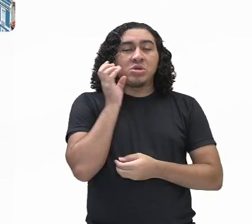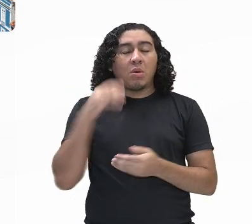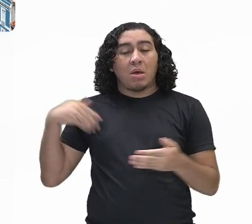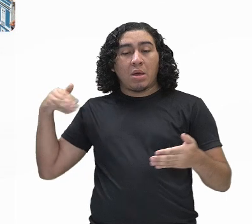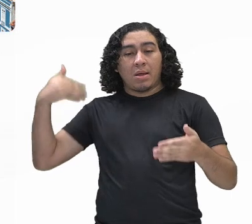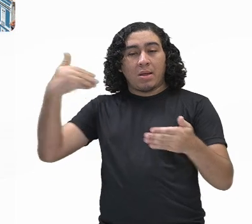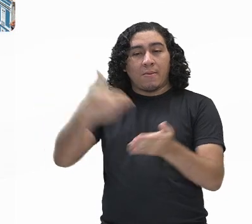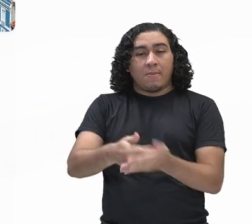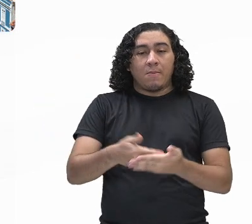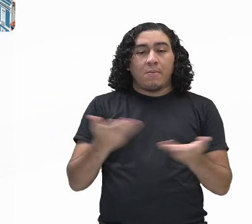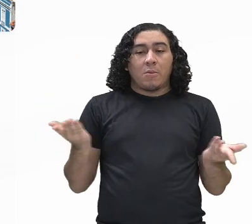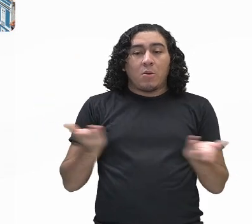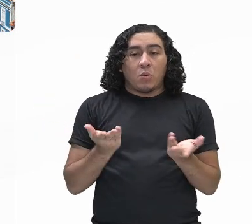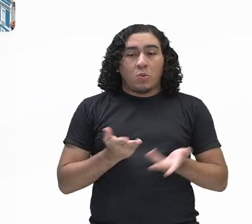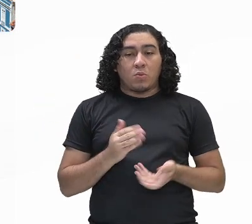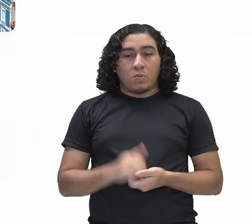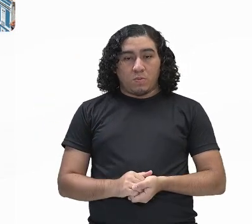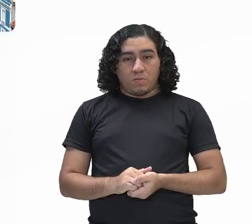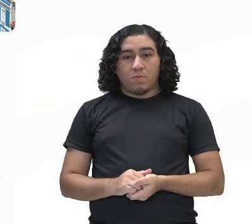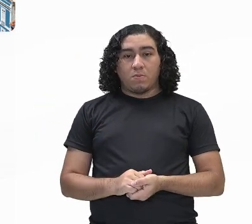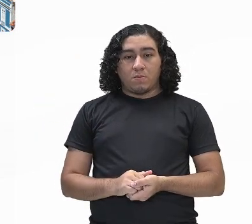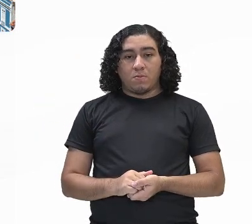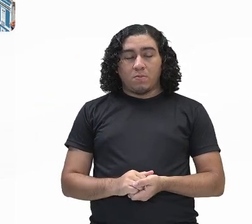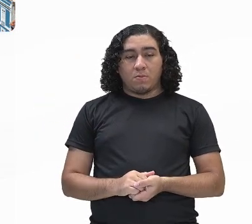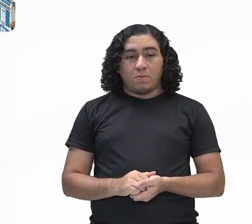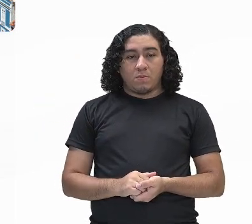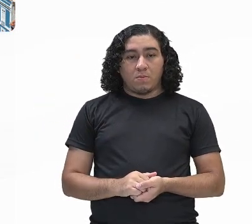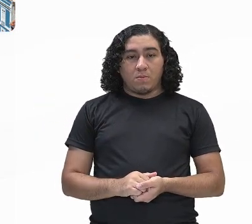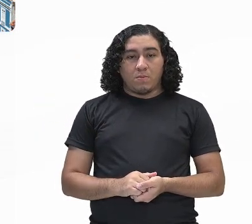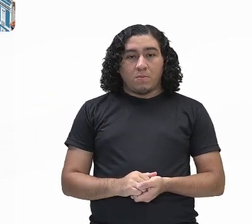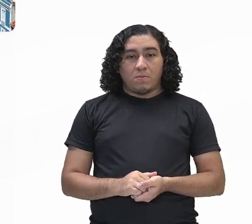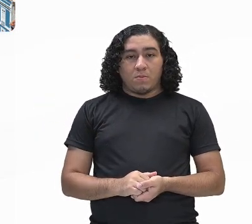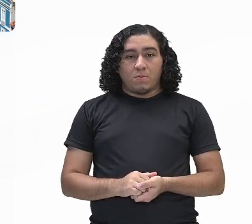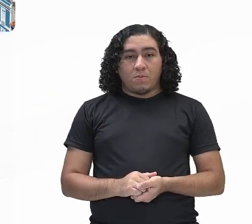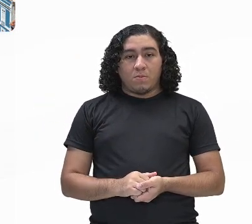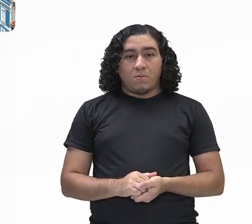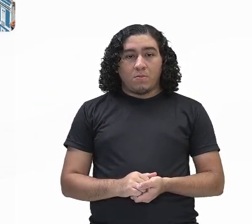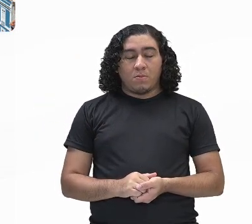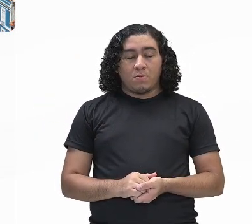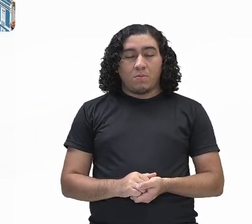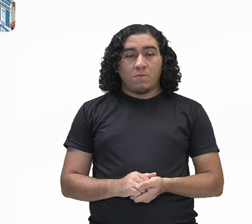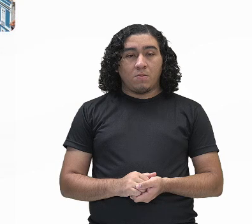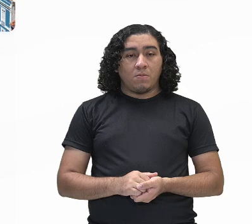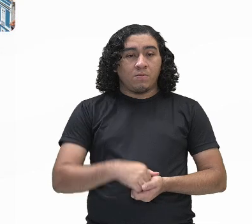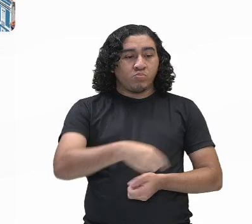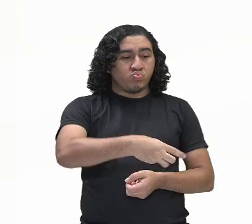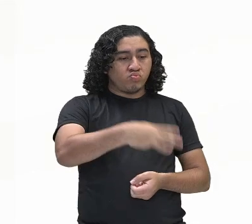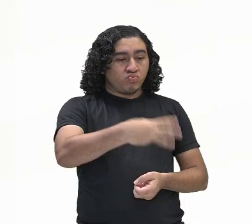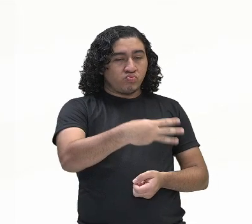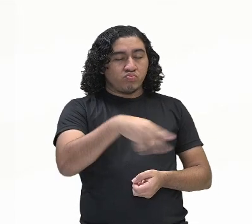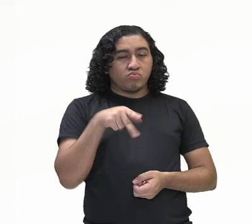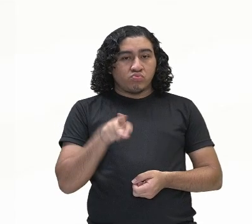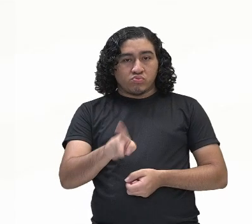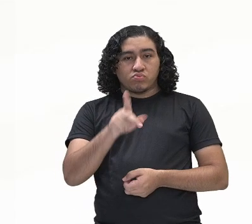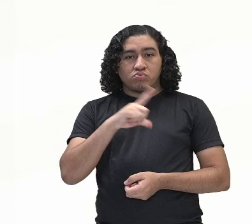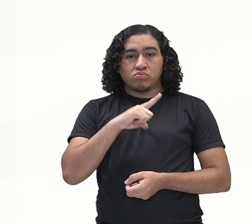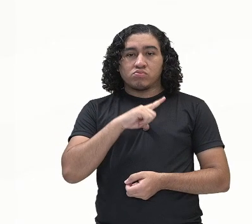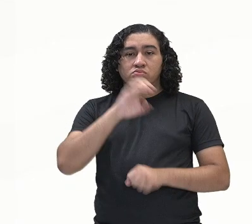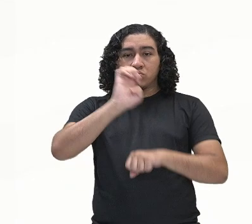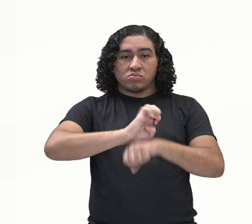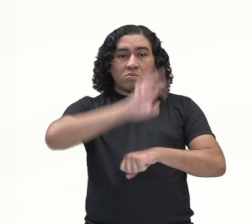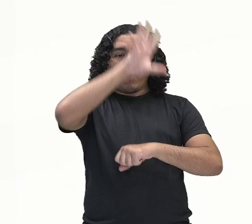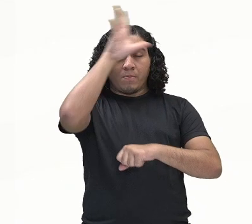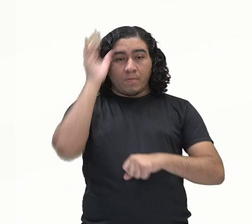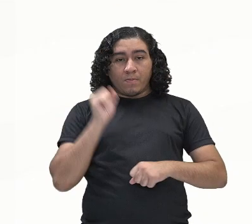dias atuais, certo? E aí nós temos ainda no terceiro período, olha, Aqui no estado do